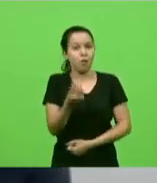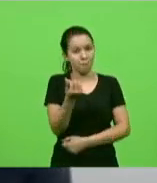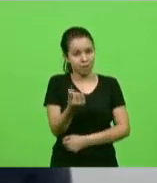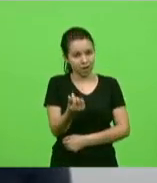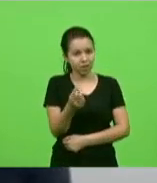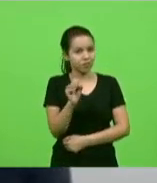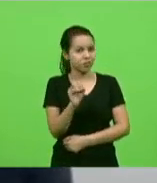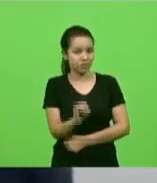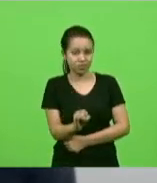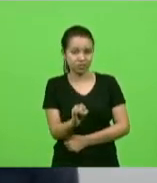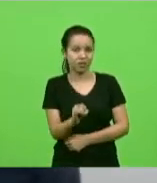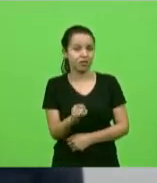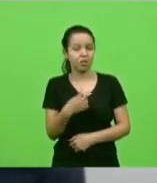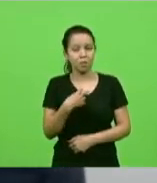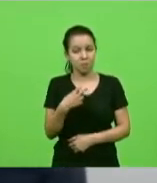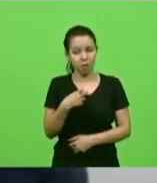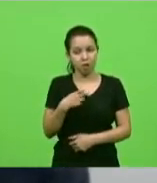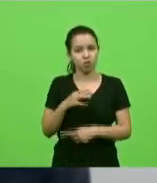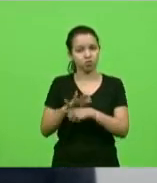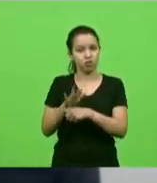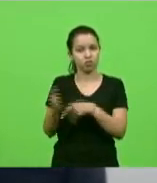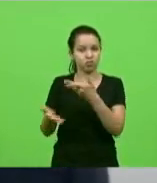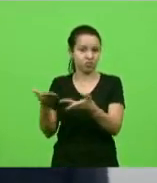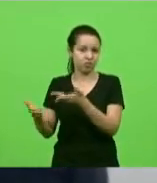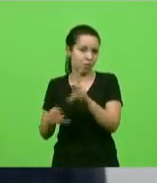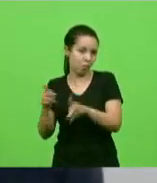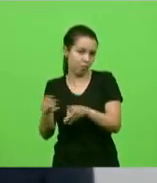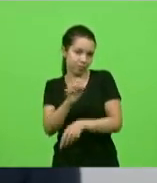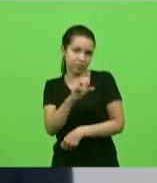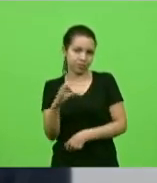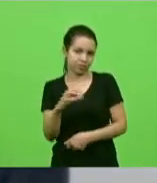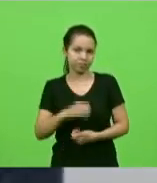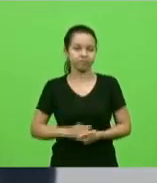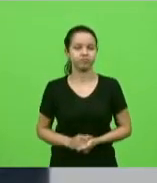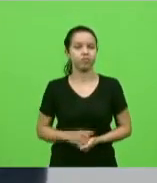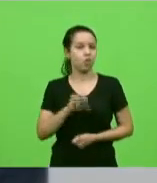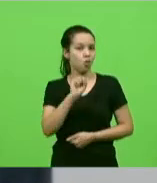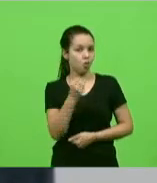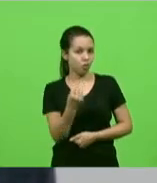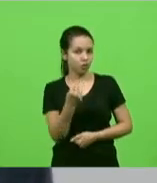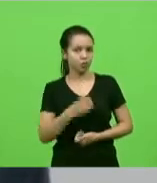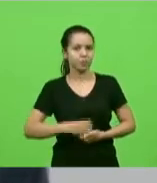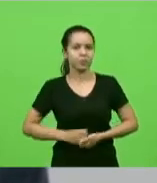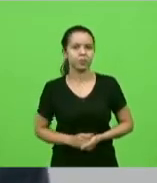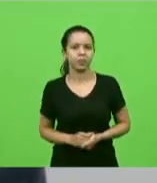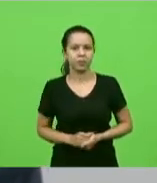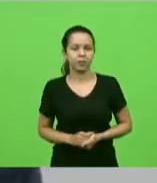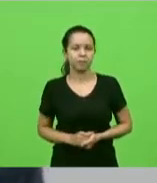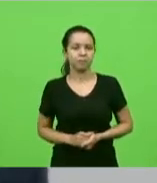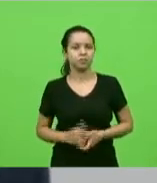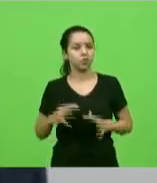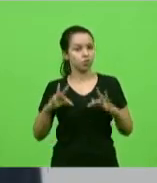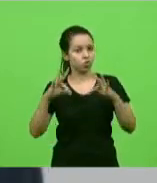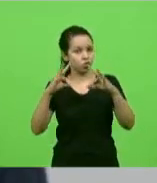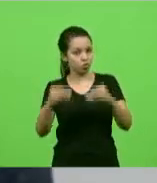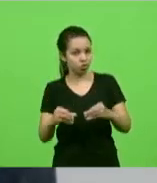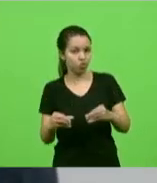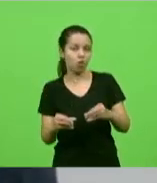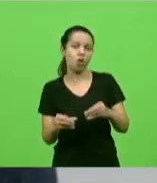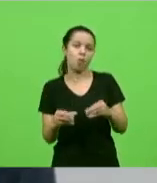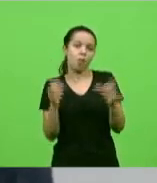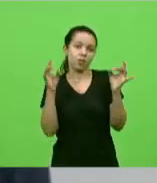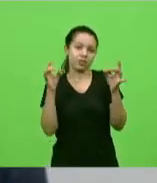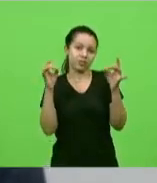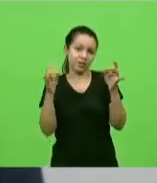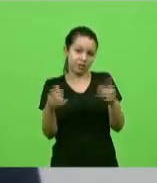pena de não poder oferecer tratamento ao povo catarinense. Oito, de ser tudo uma oportunidade